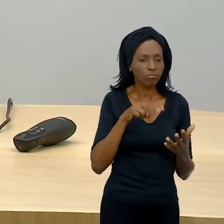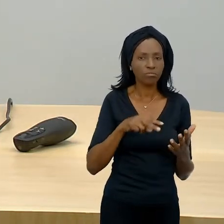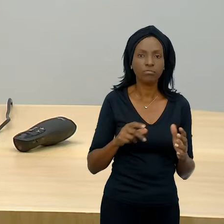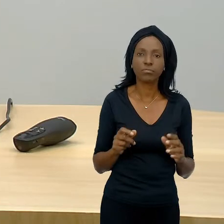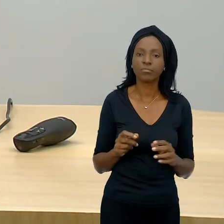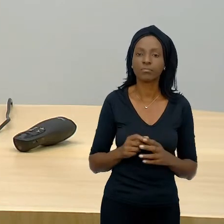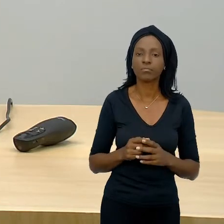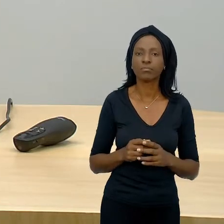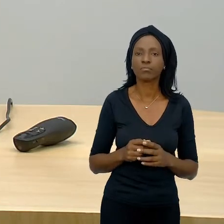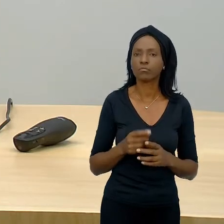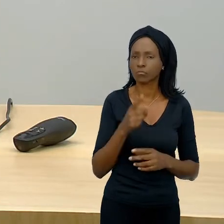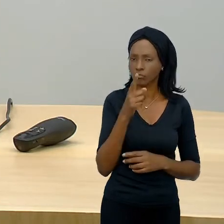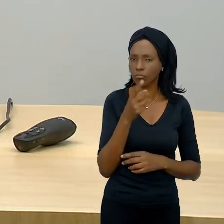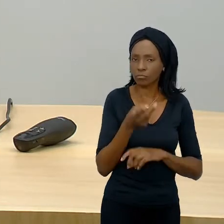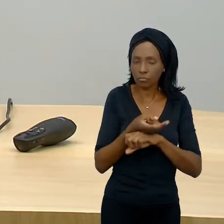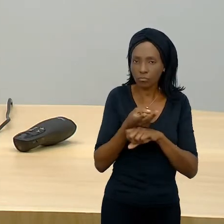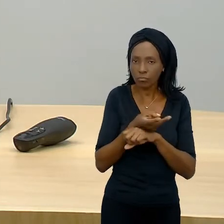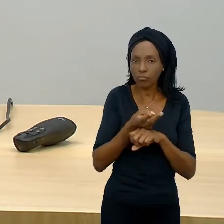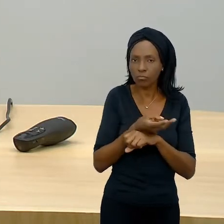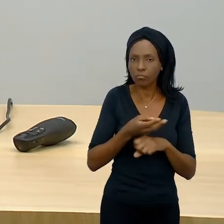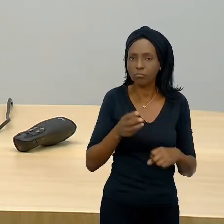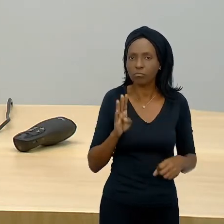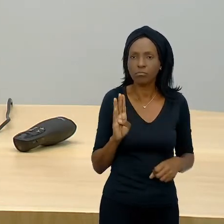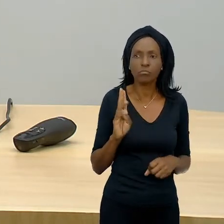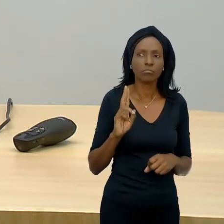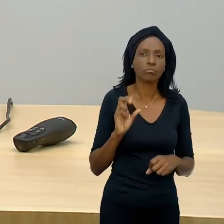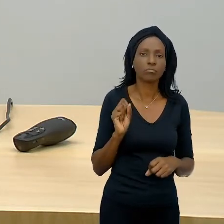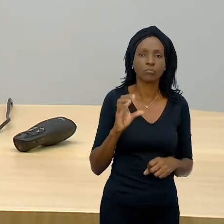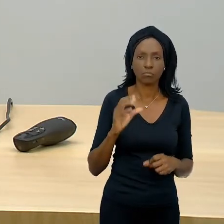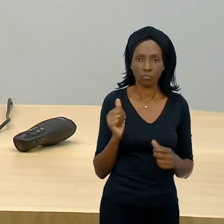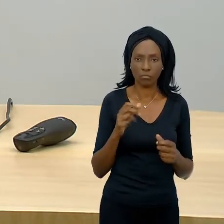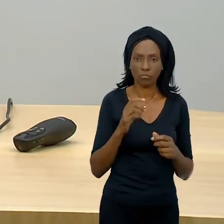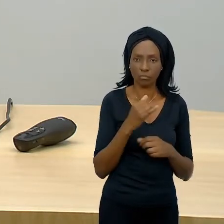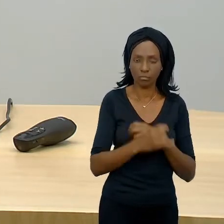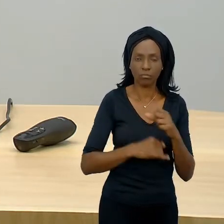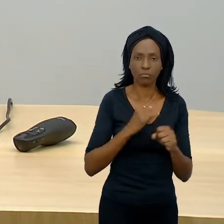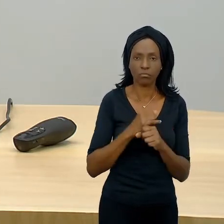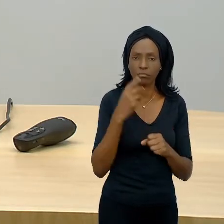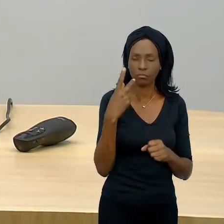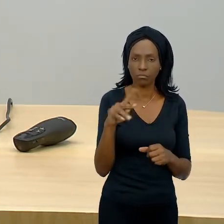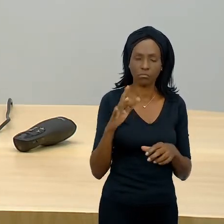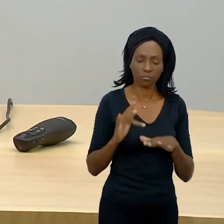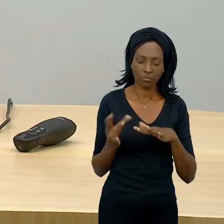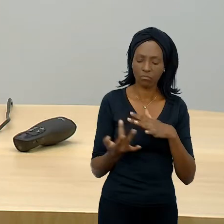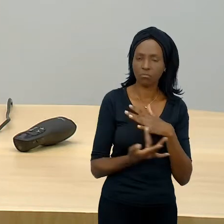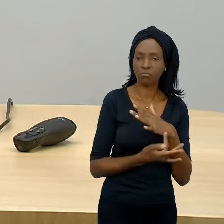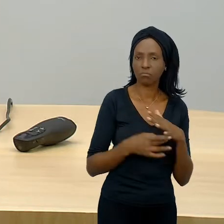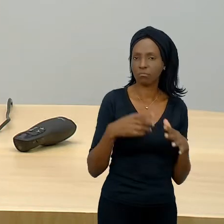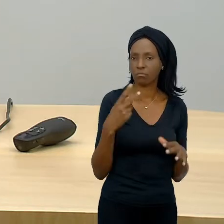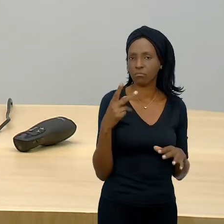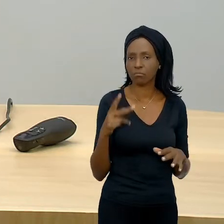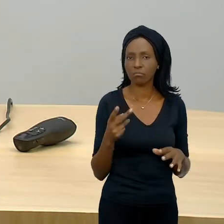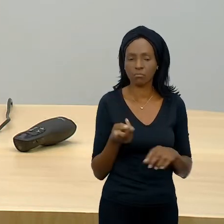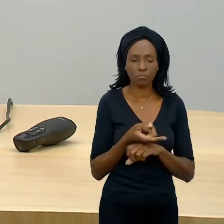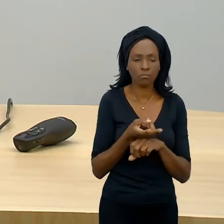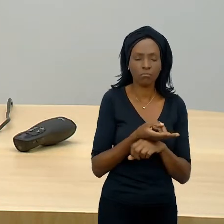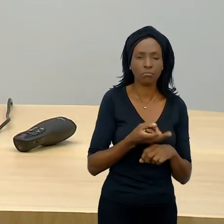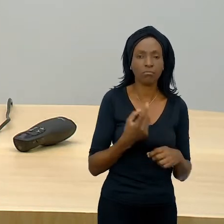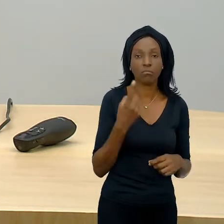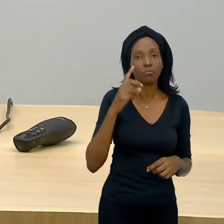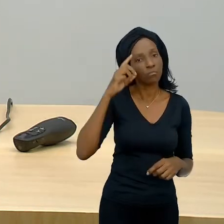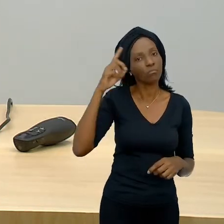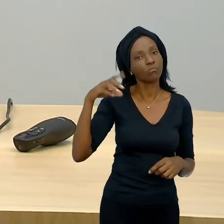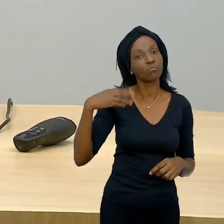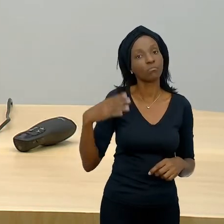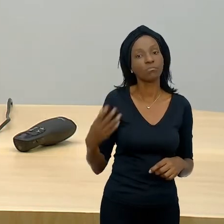fizeram buscas aí nos mecanismos de internet de vocês, ou nas redes sociais, né? E daí, no dia seguinte, tinha